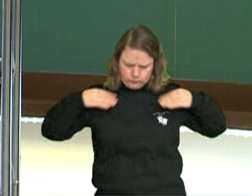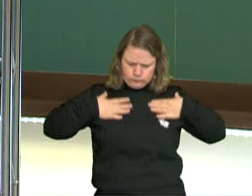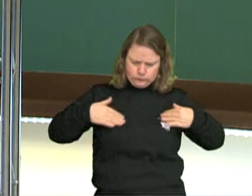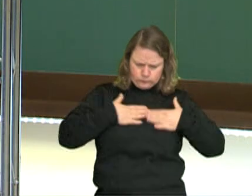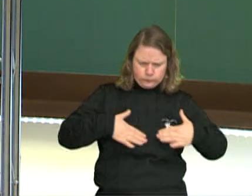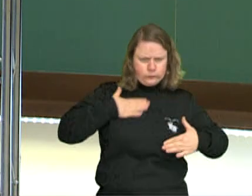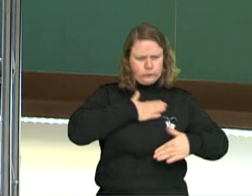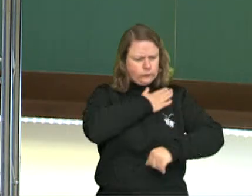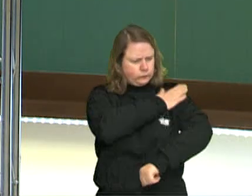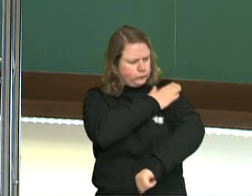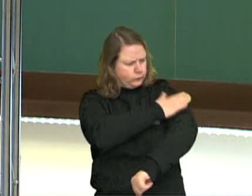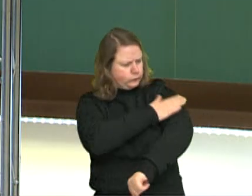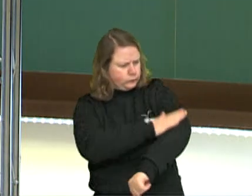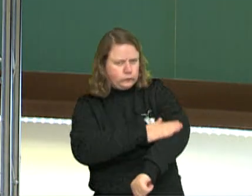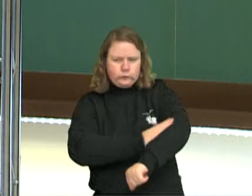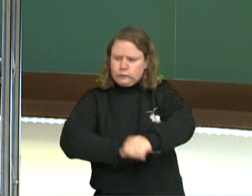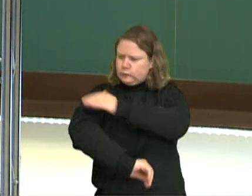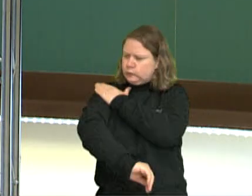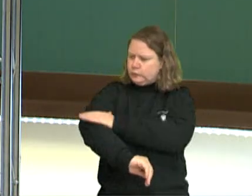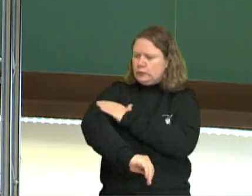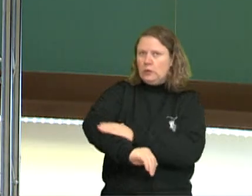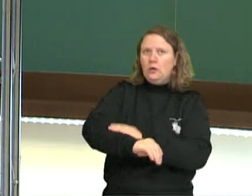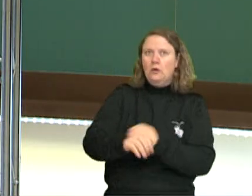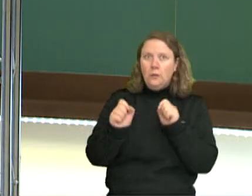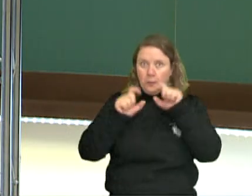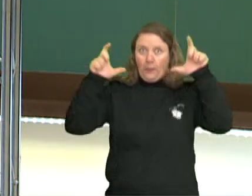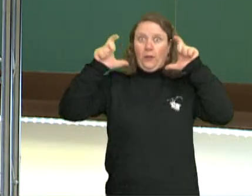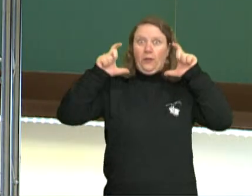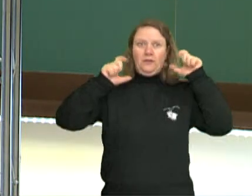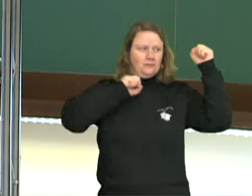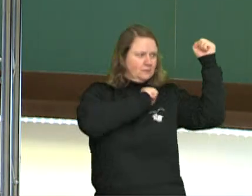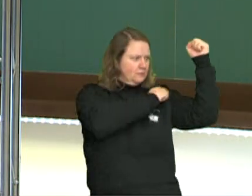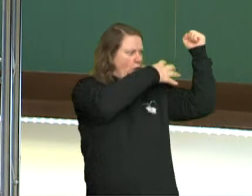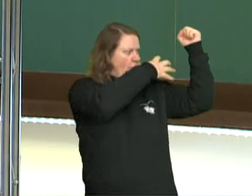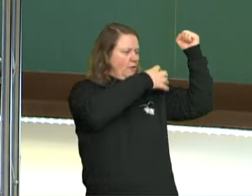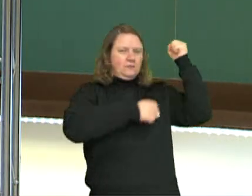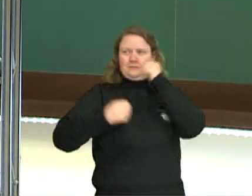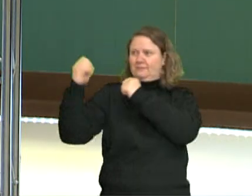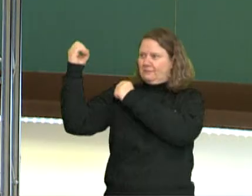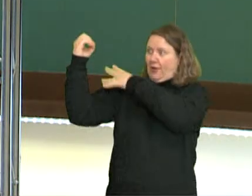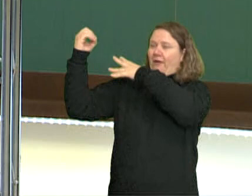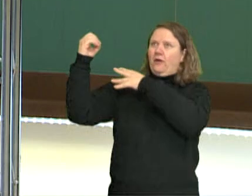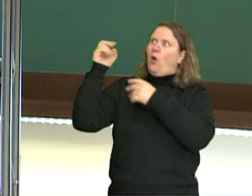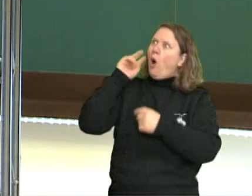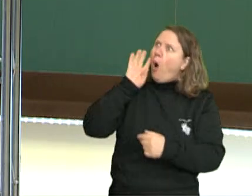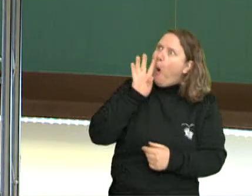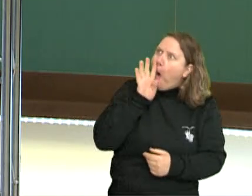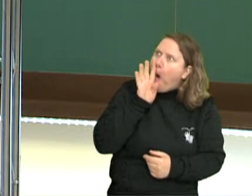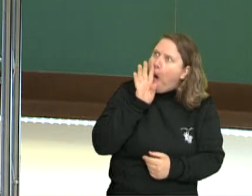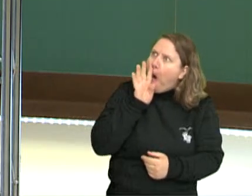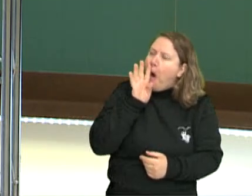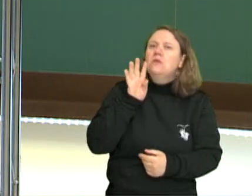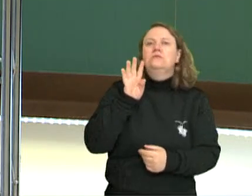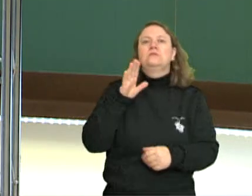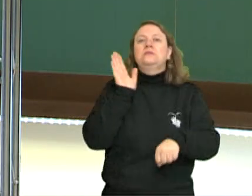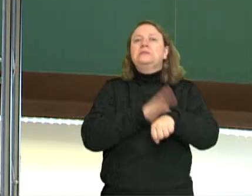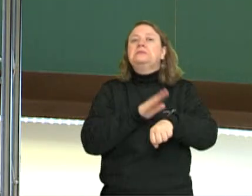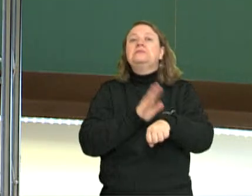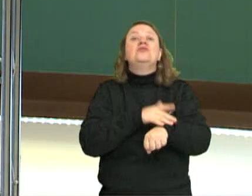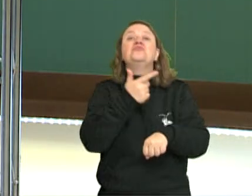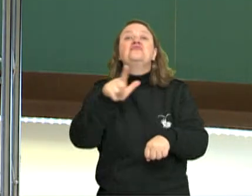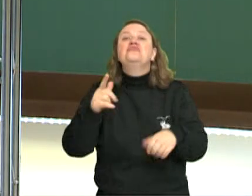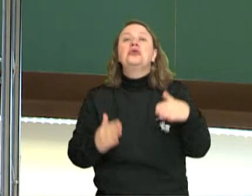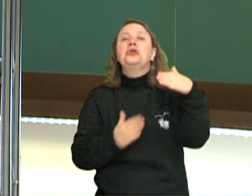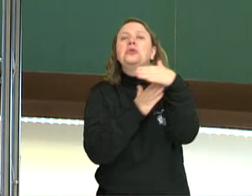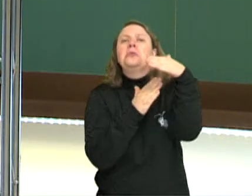óleo ali no corpo para que muitas vezes ressaltasse os músculos, né? Não havia limite de tempo nessas lutas. Ainda